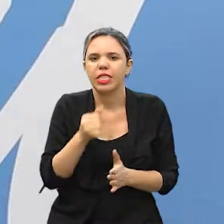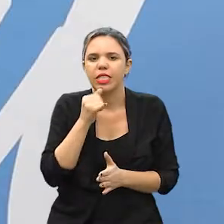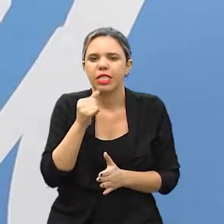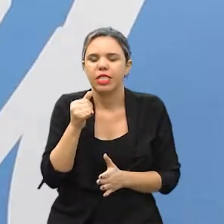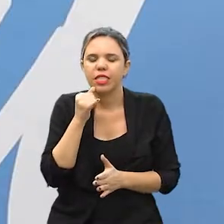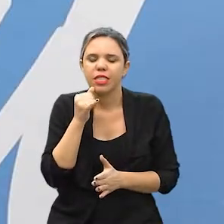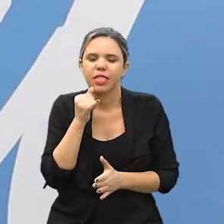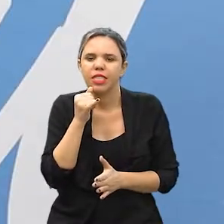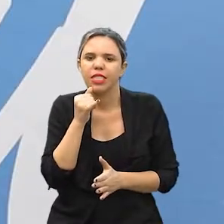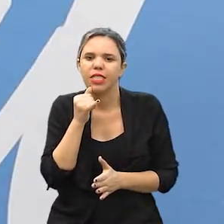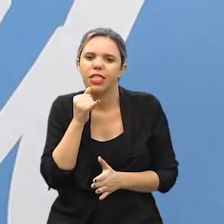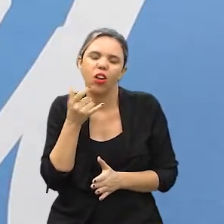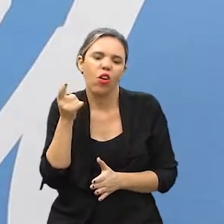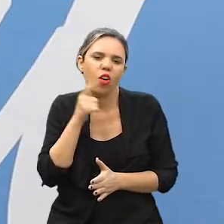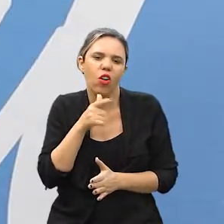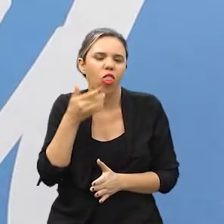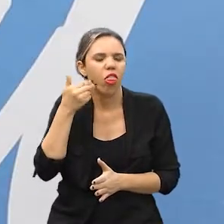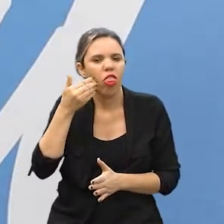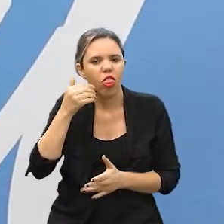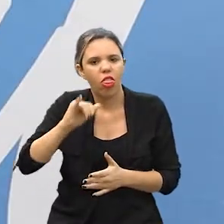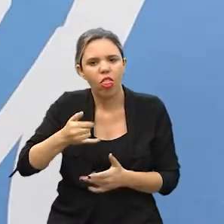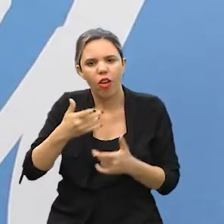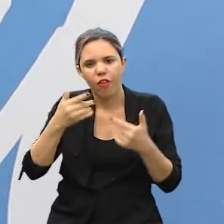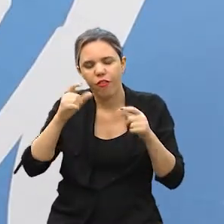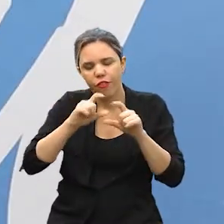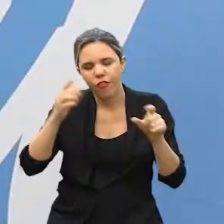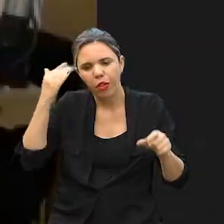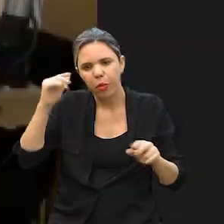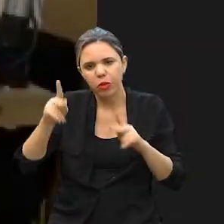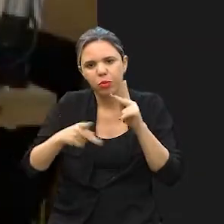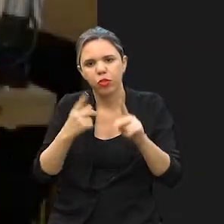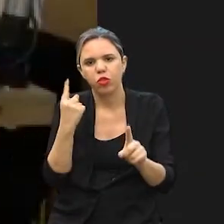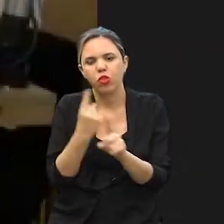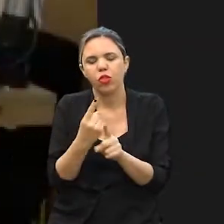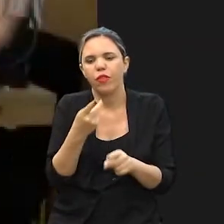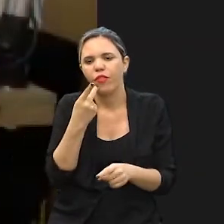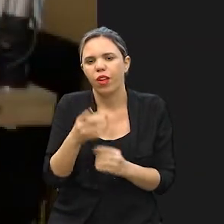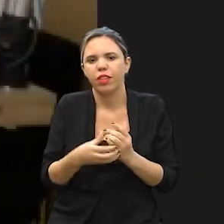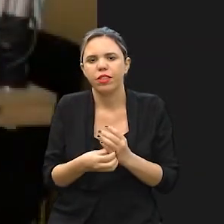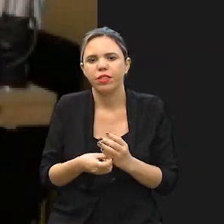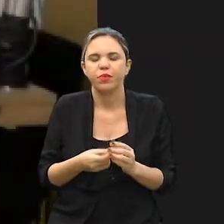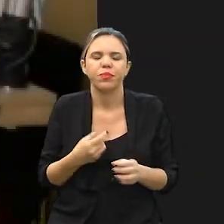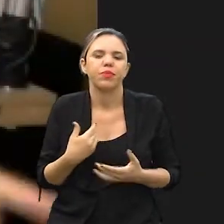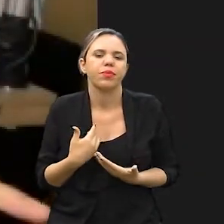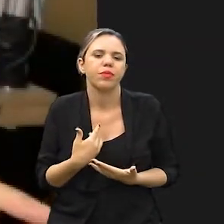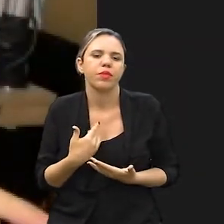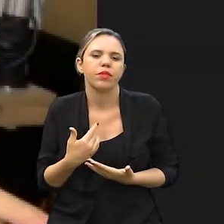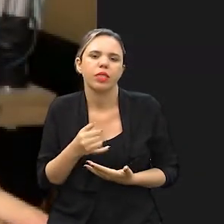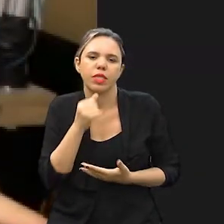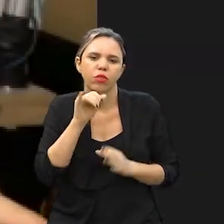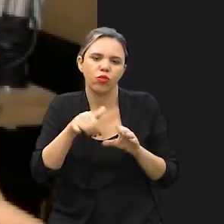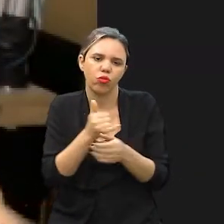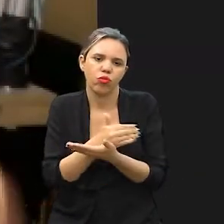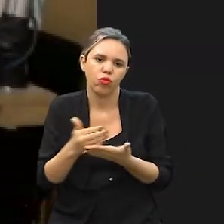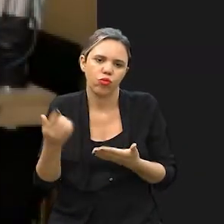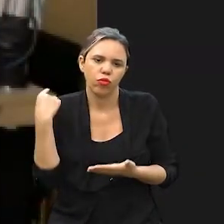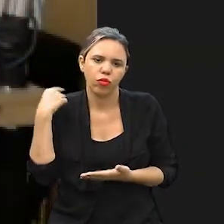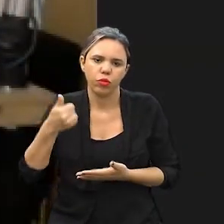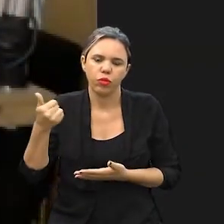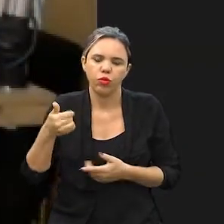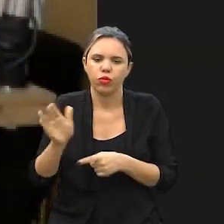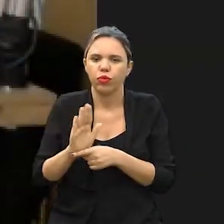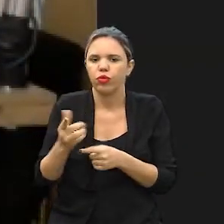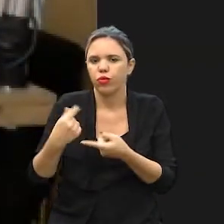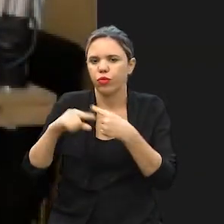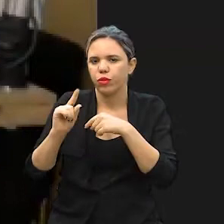rego da bunda, que é o mais famoso aí, que todo mundo me encontra e fala. E quando o canal começou, no primeiro